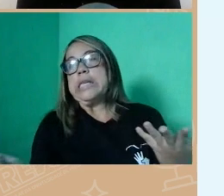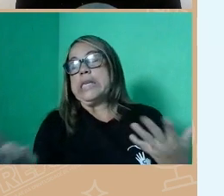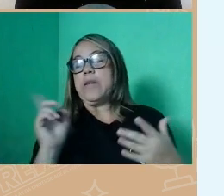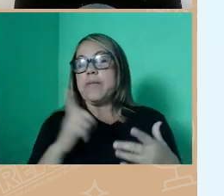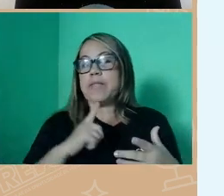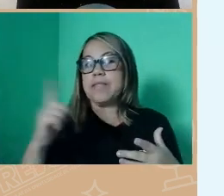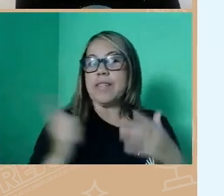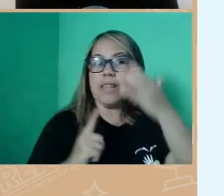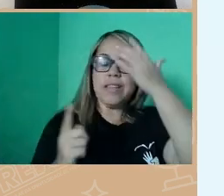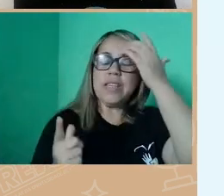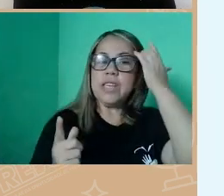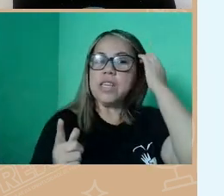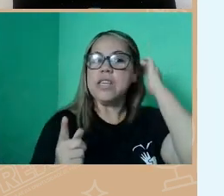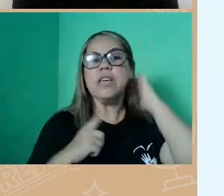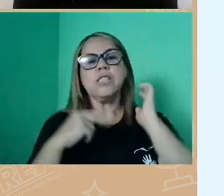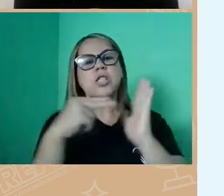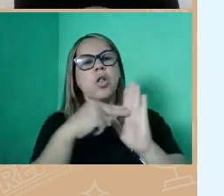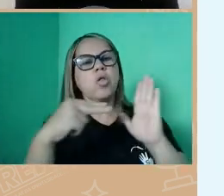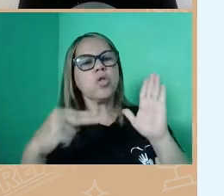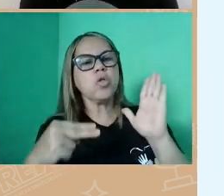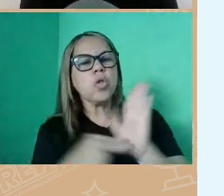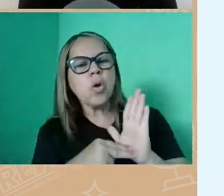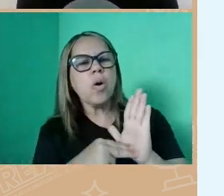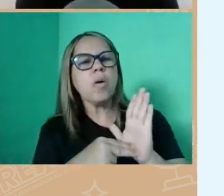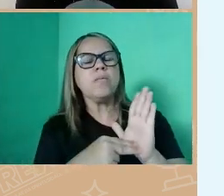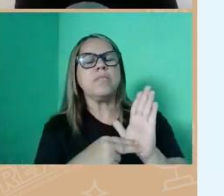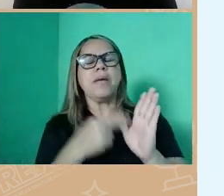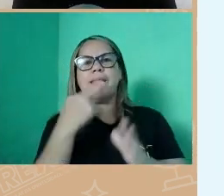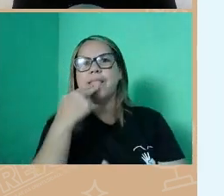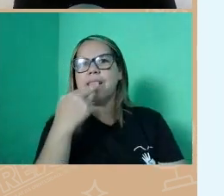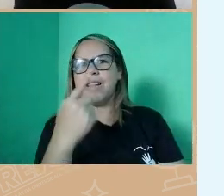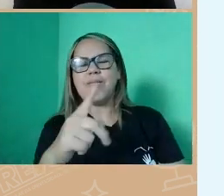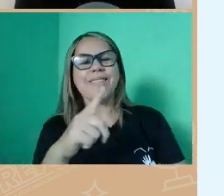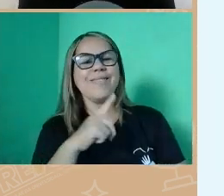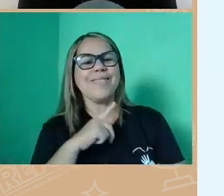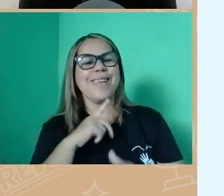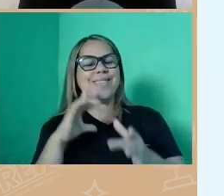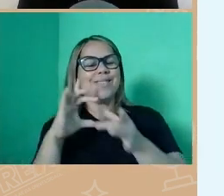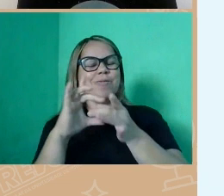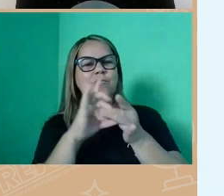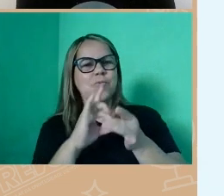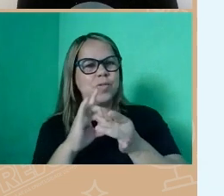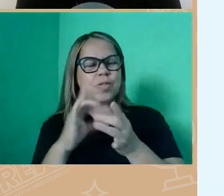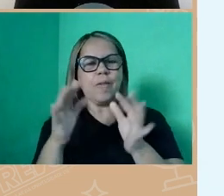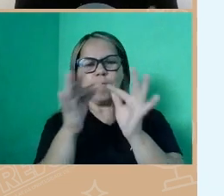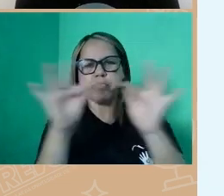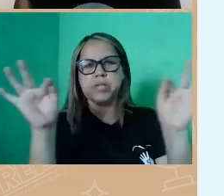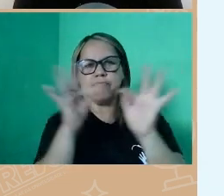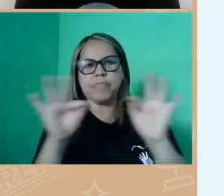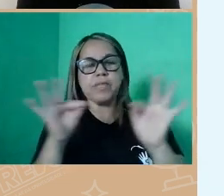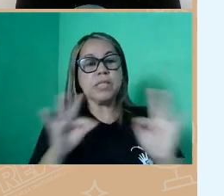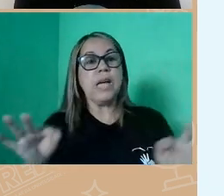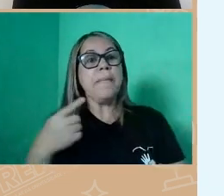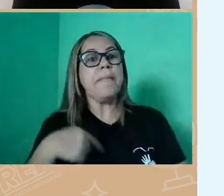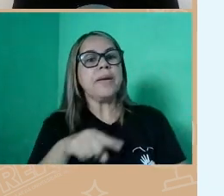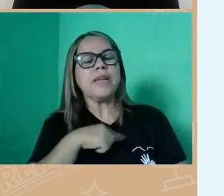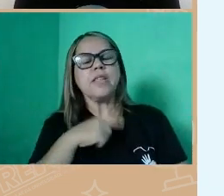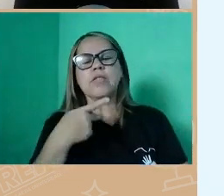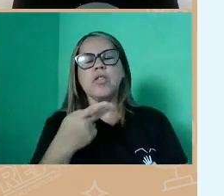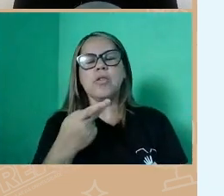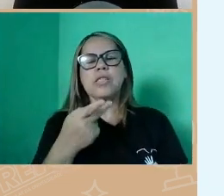norma da língua que garante a sincronia nas nossas orações, né? Para que a gente não diga